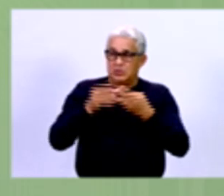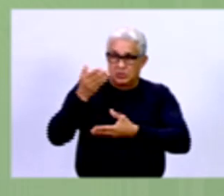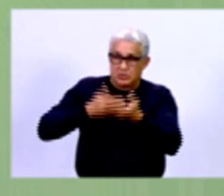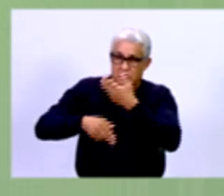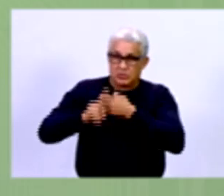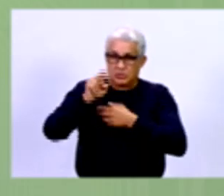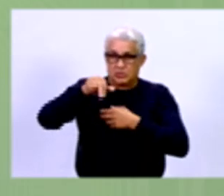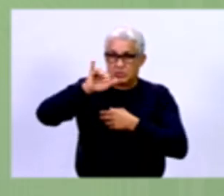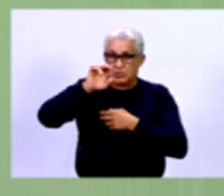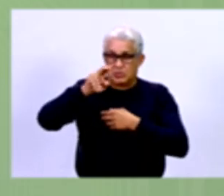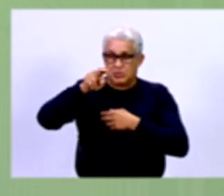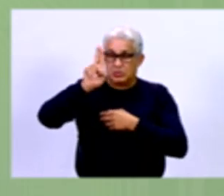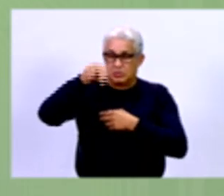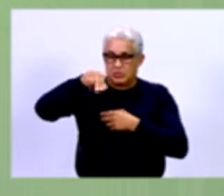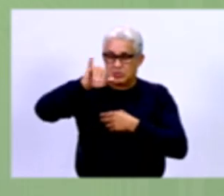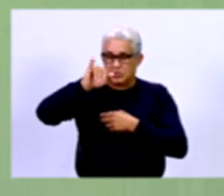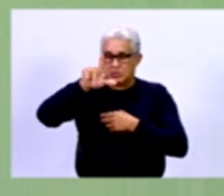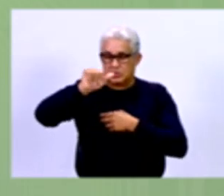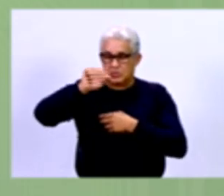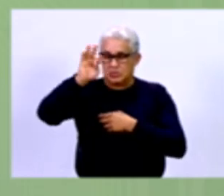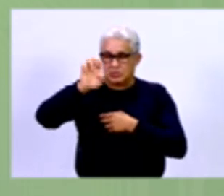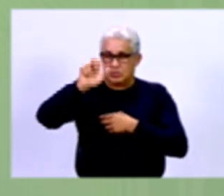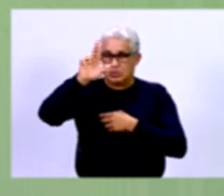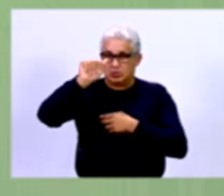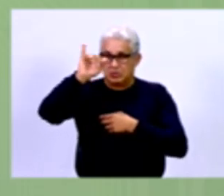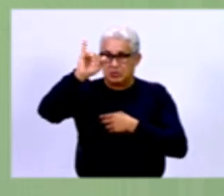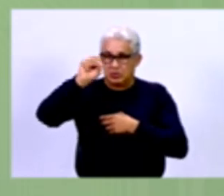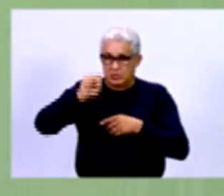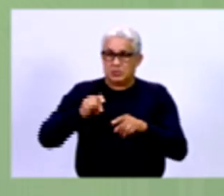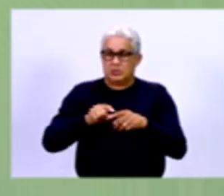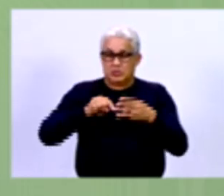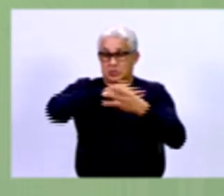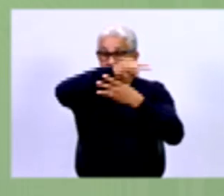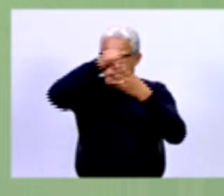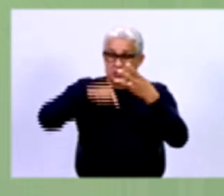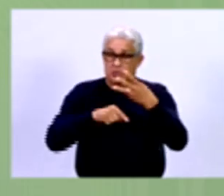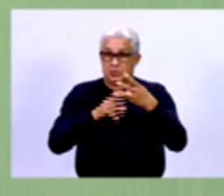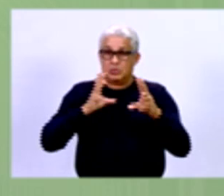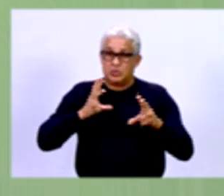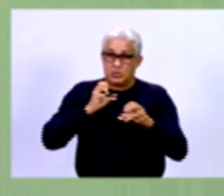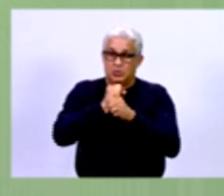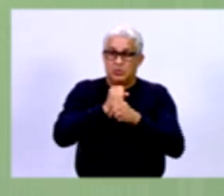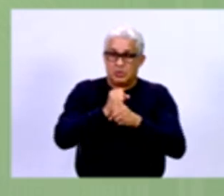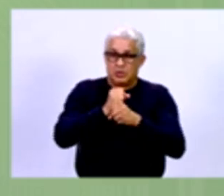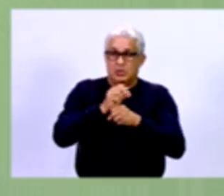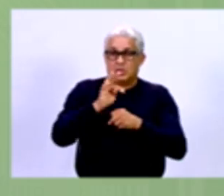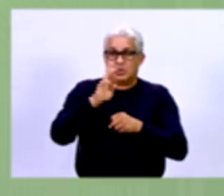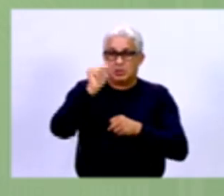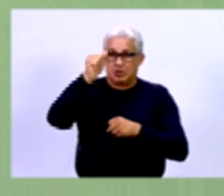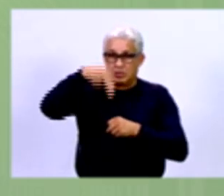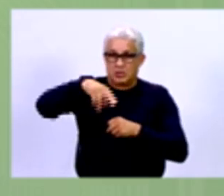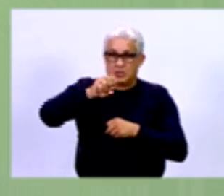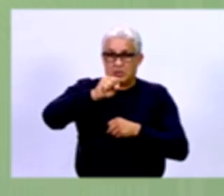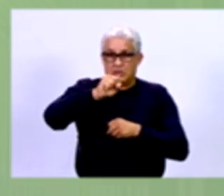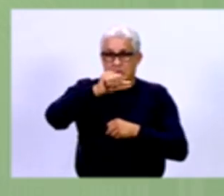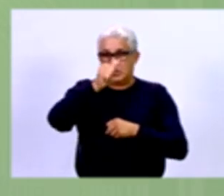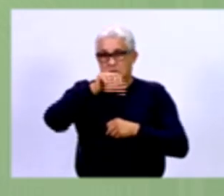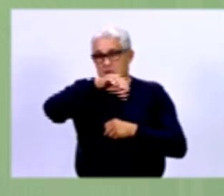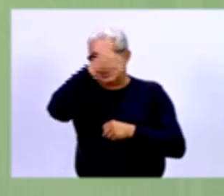exemplo, as doações. Então, essas 3 partes formam, no total, as transações correntes do